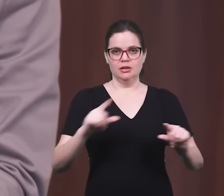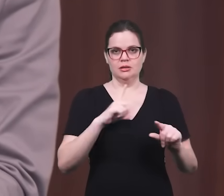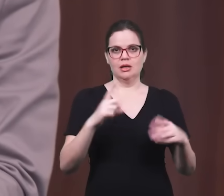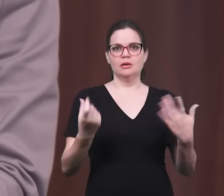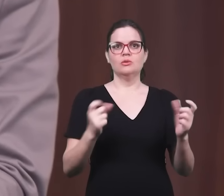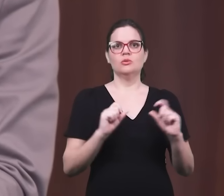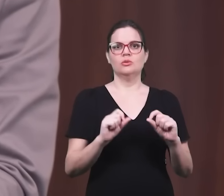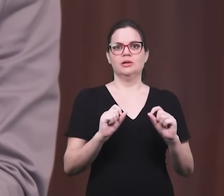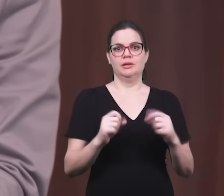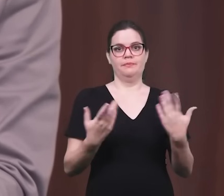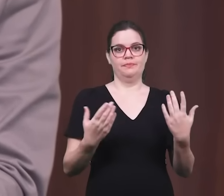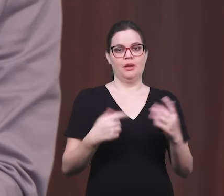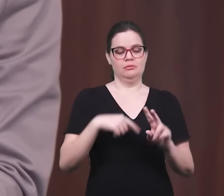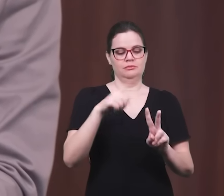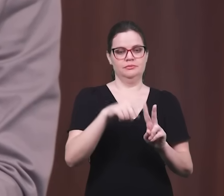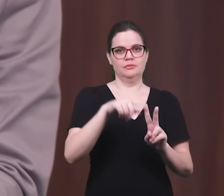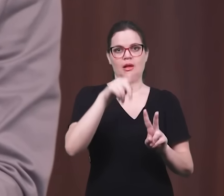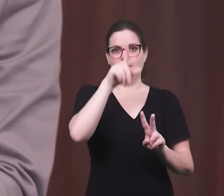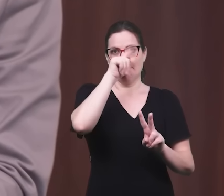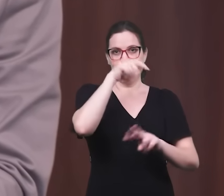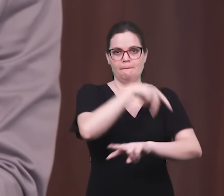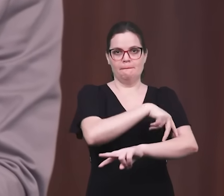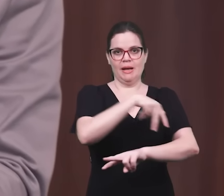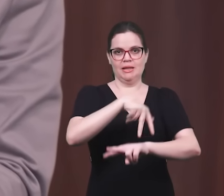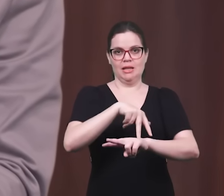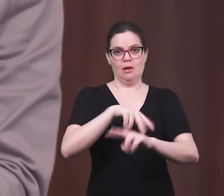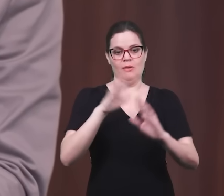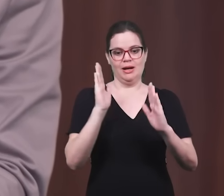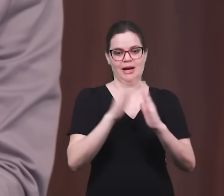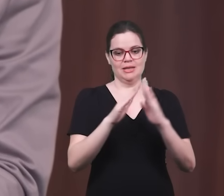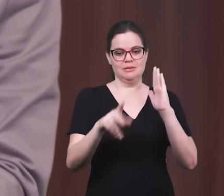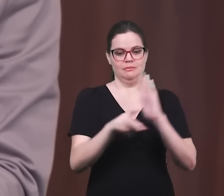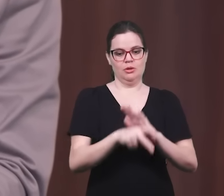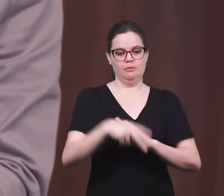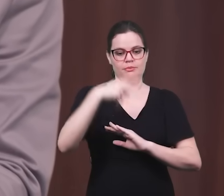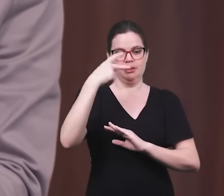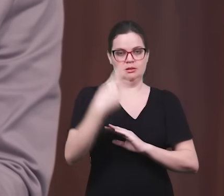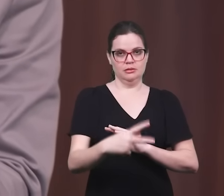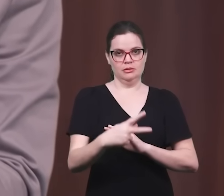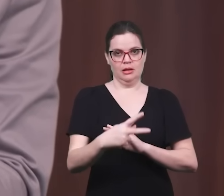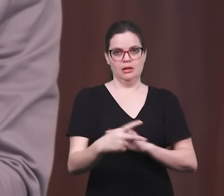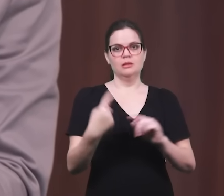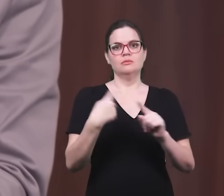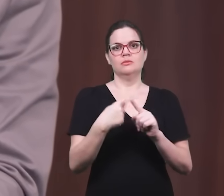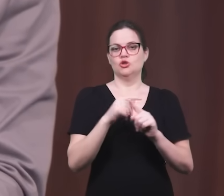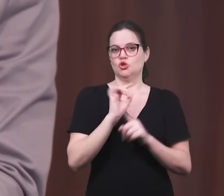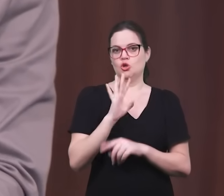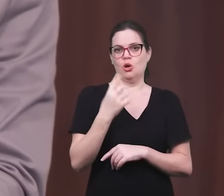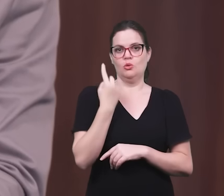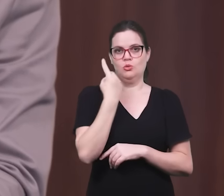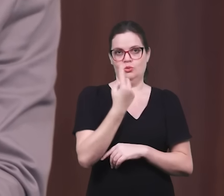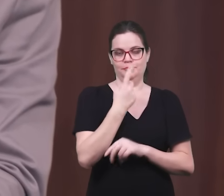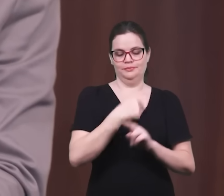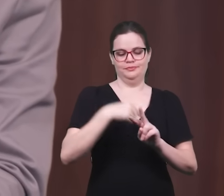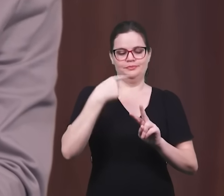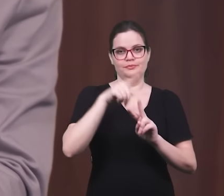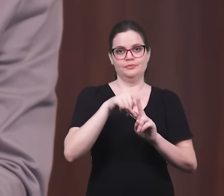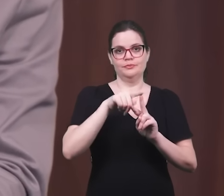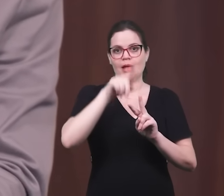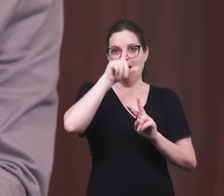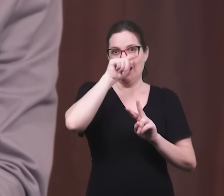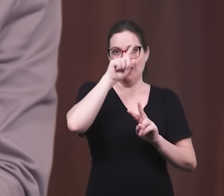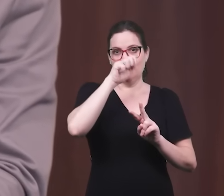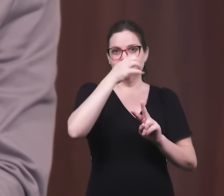casa somente para si e não cita prole. Aí foi essa questão da omissão e tudo isso. Na